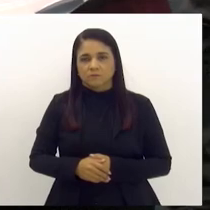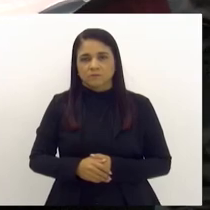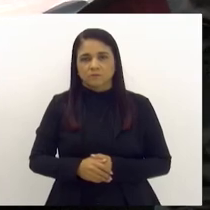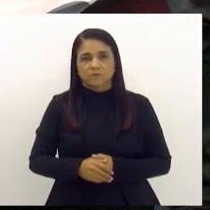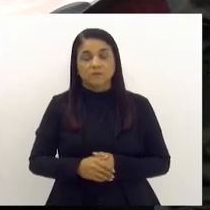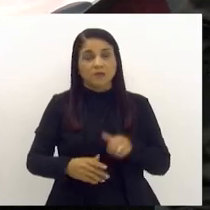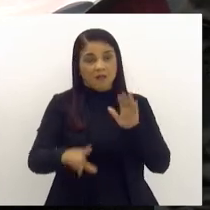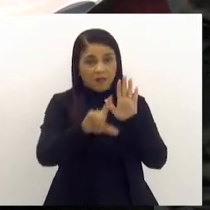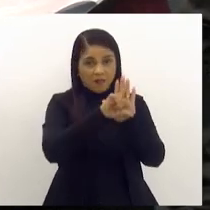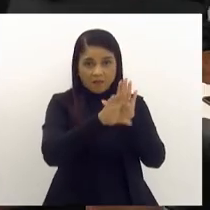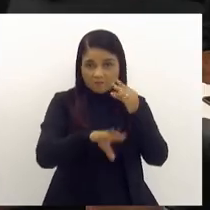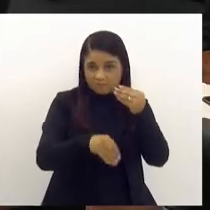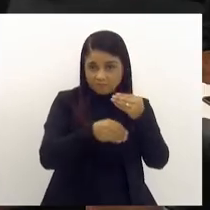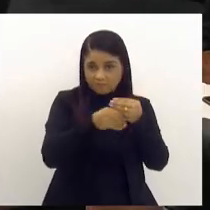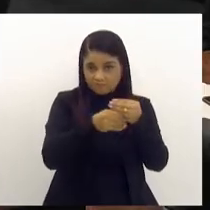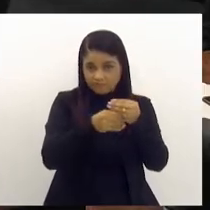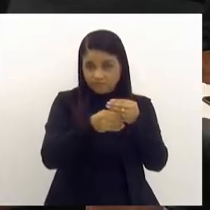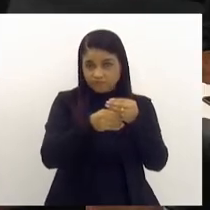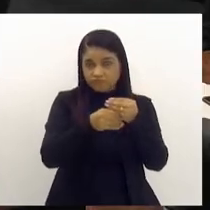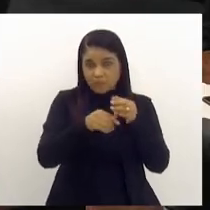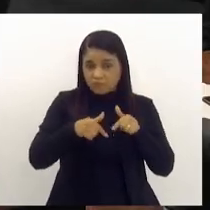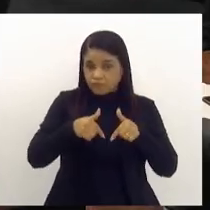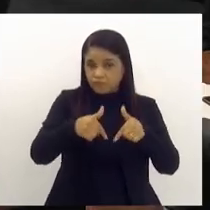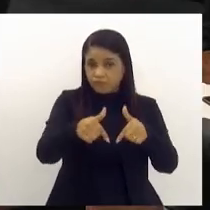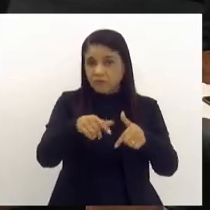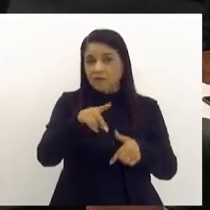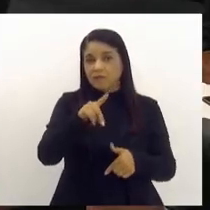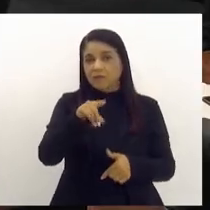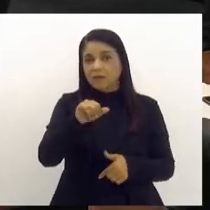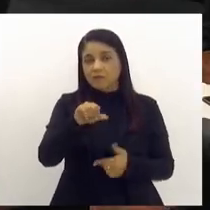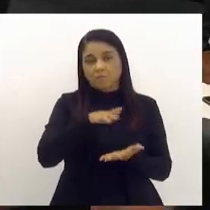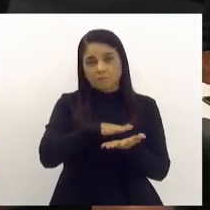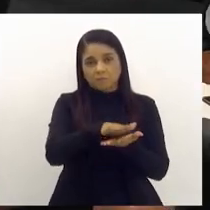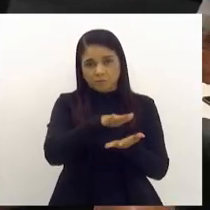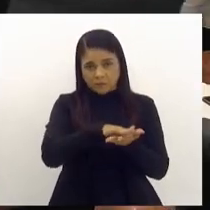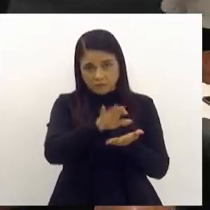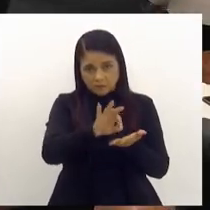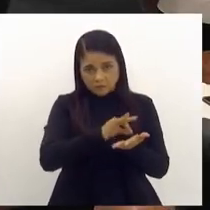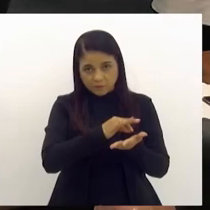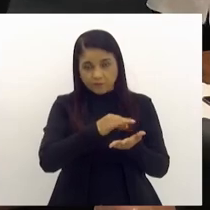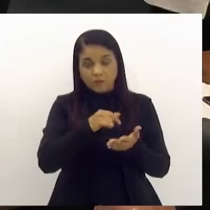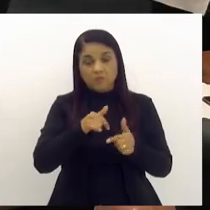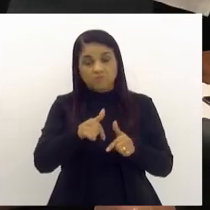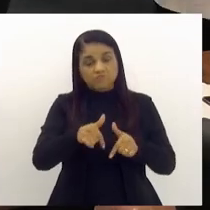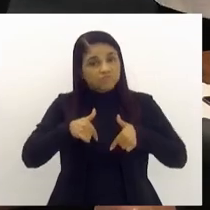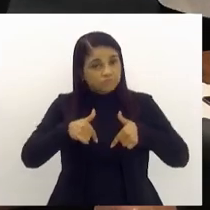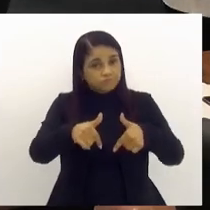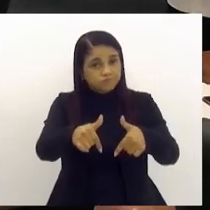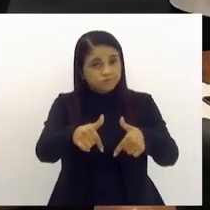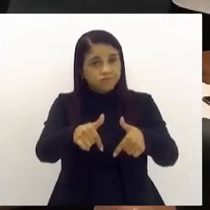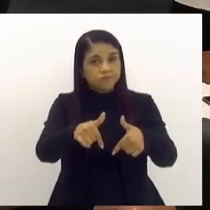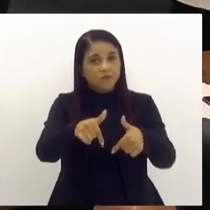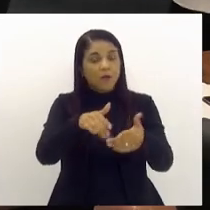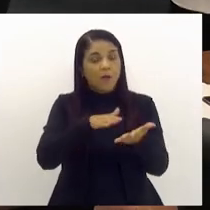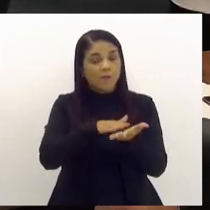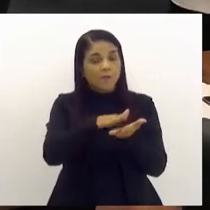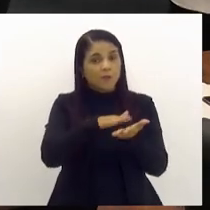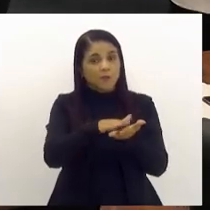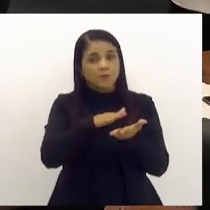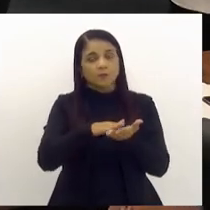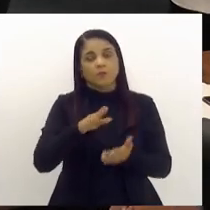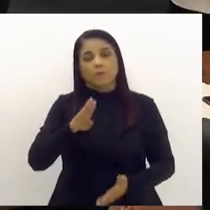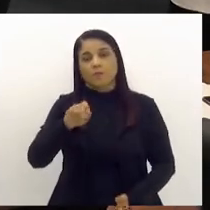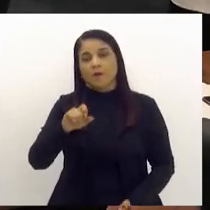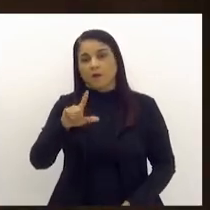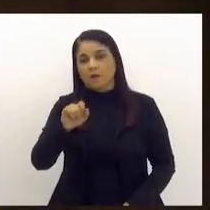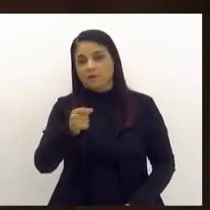Esta lei complementar entrará em vigor na data de sua publicação, produzindo seus efeitos até a publicação do balanço